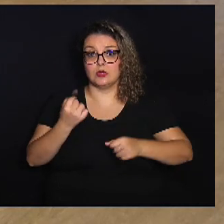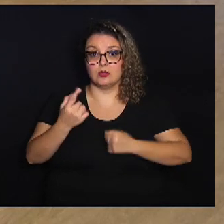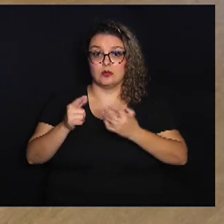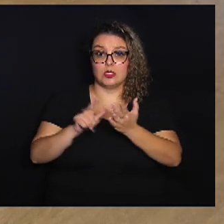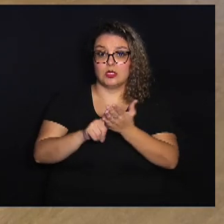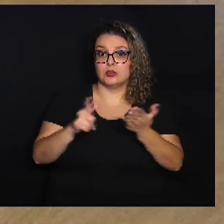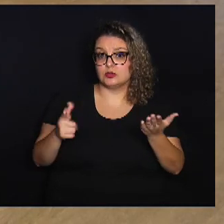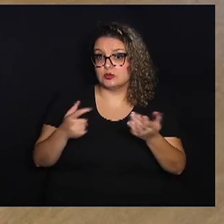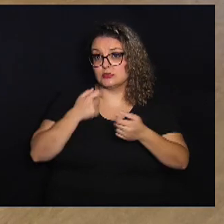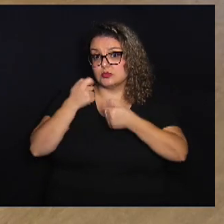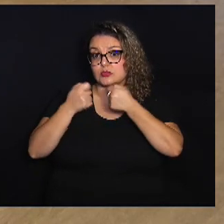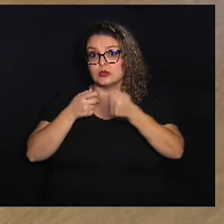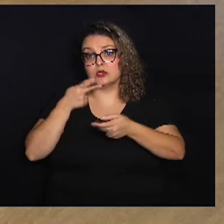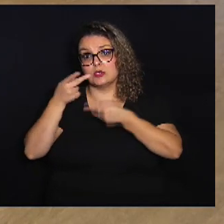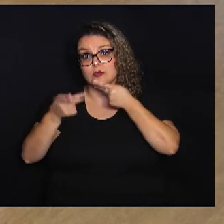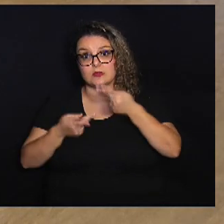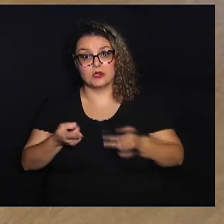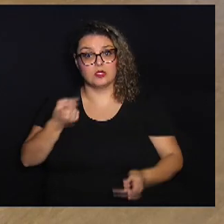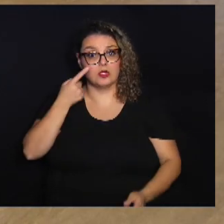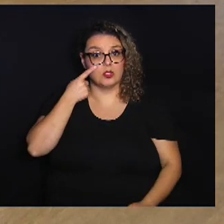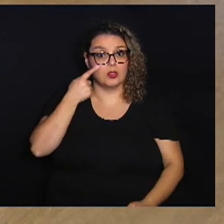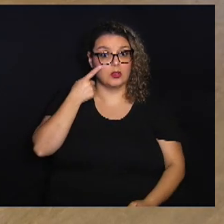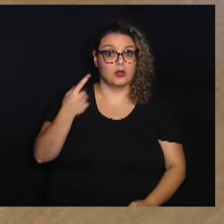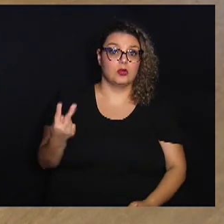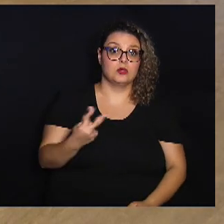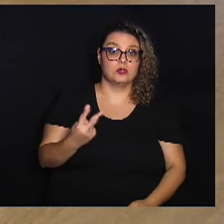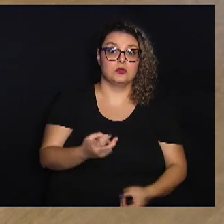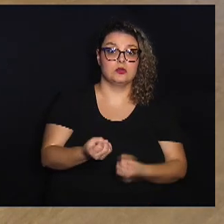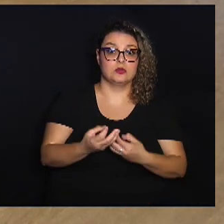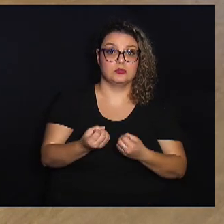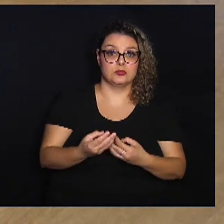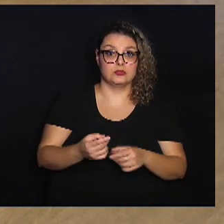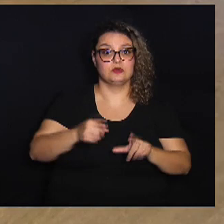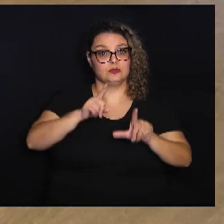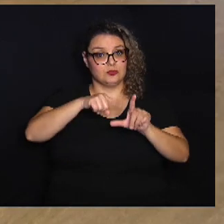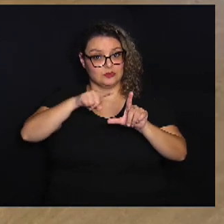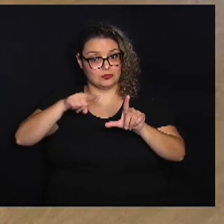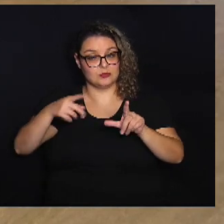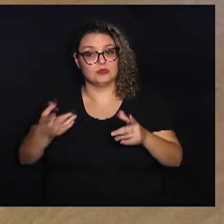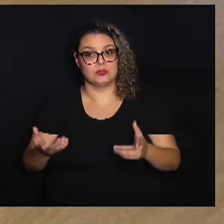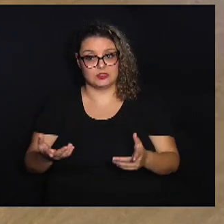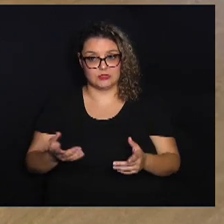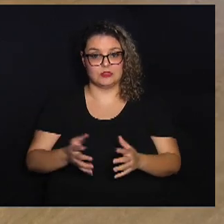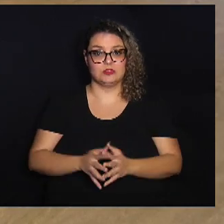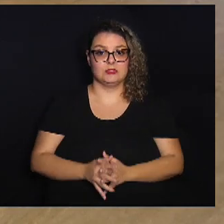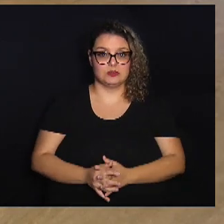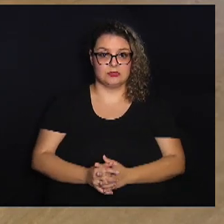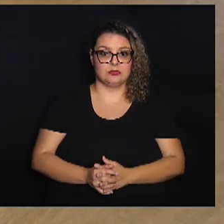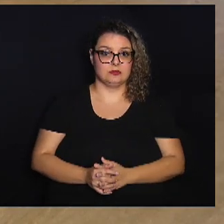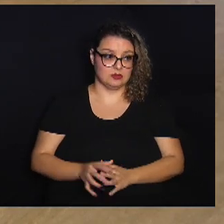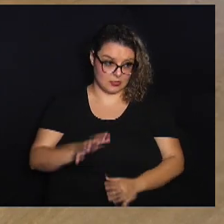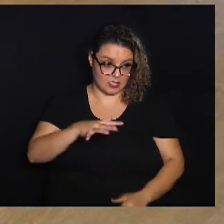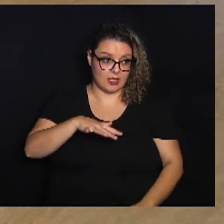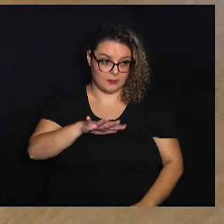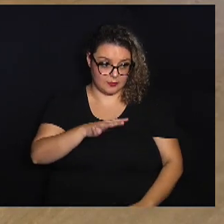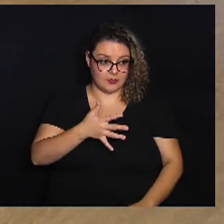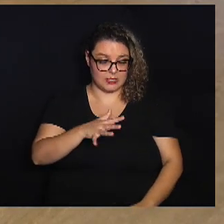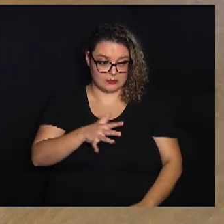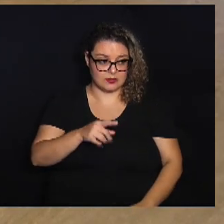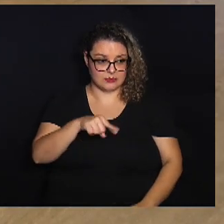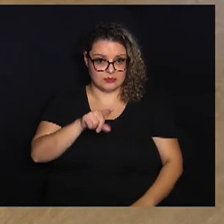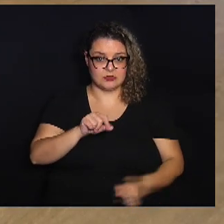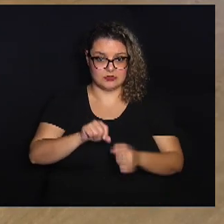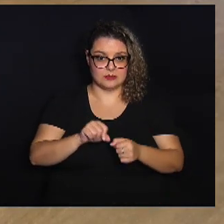jornal, que fala, olha, segundo dados estatísticos, né, É bem por aí, né, Luciana?